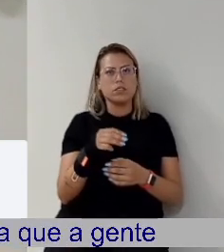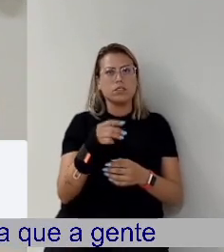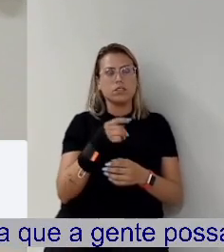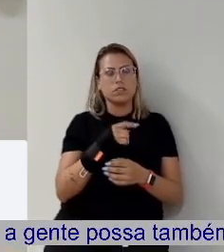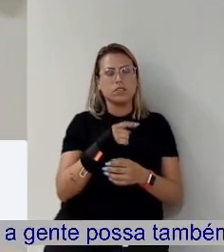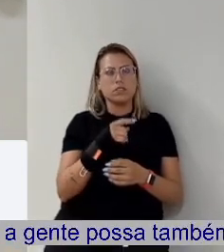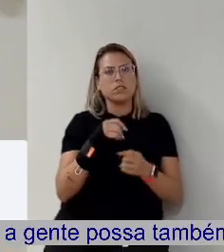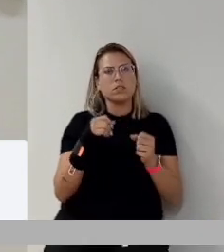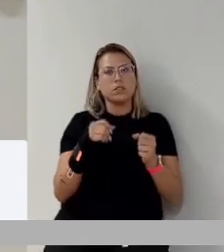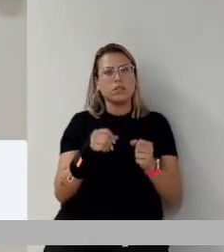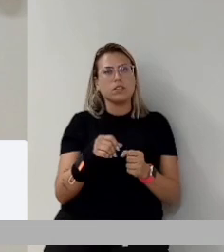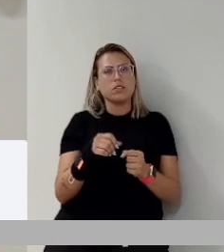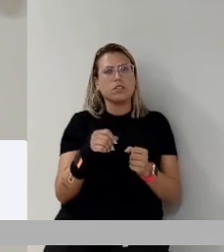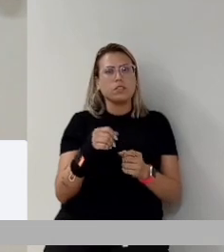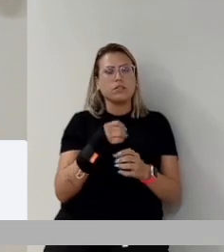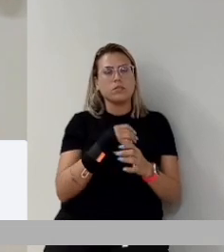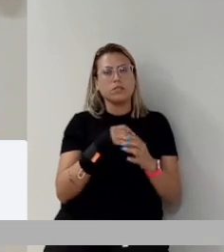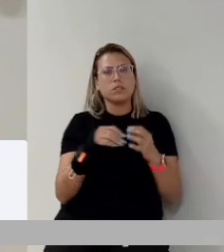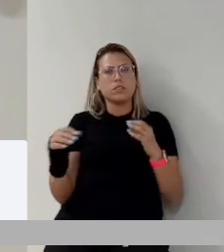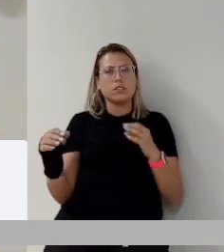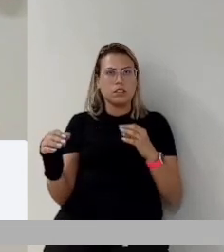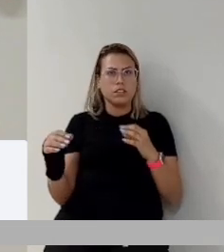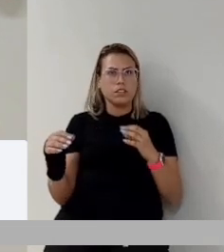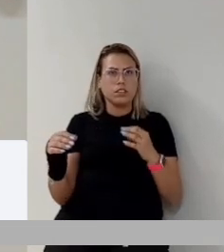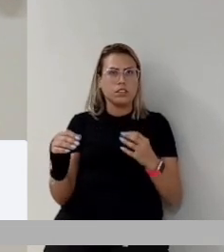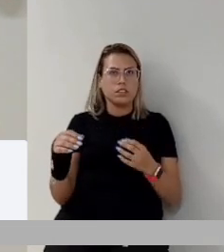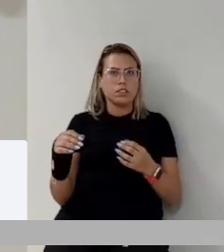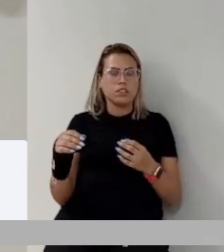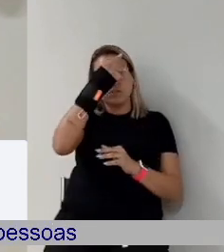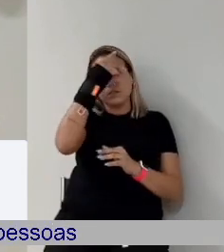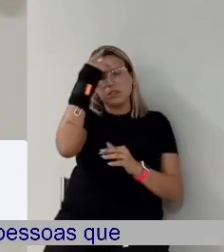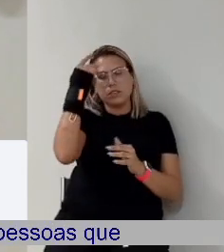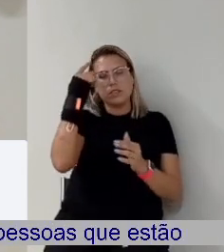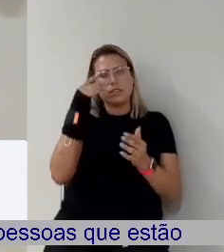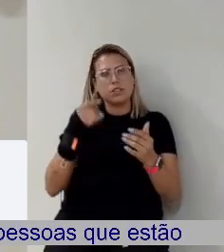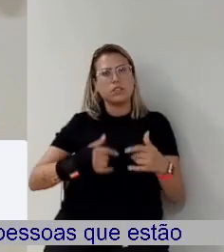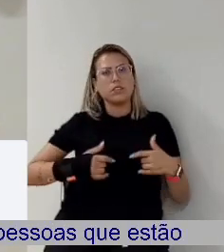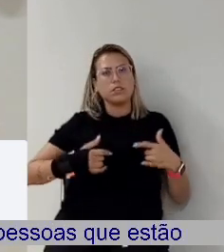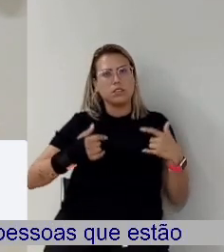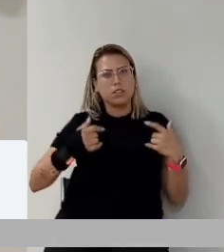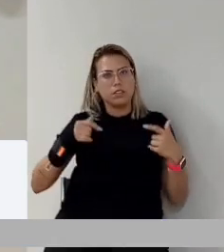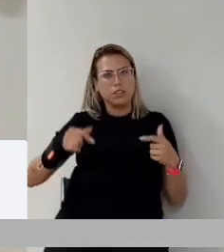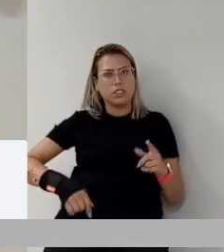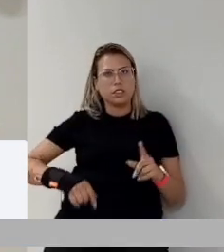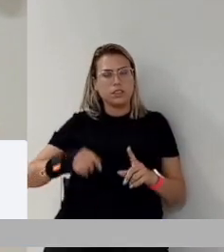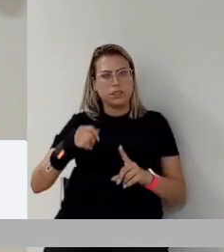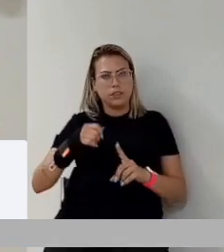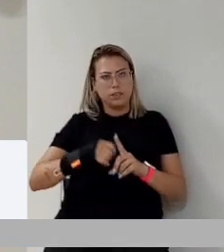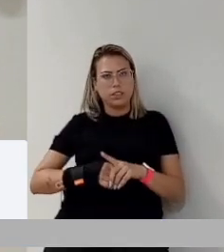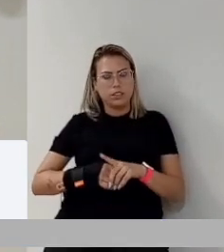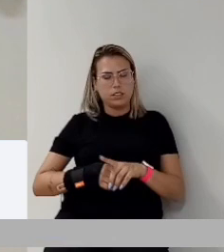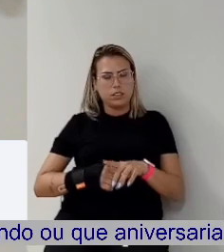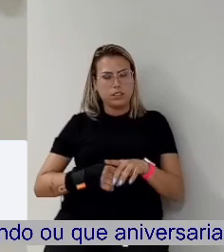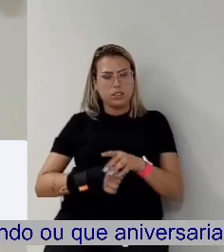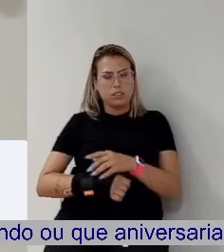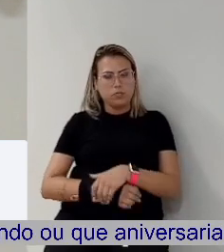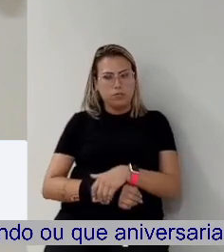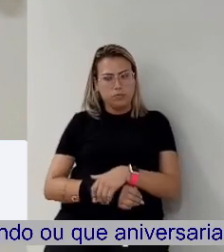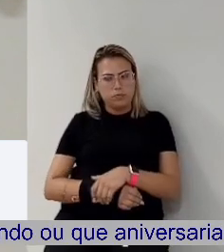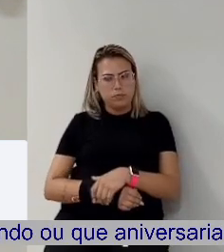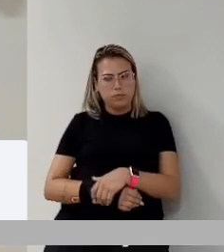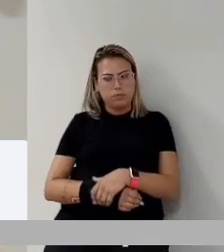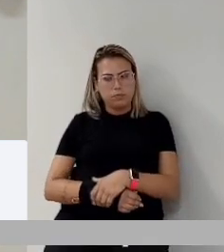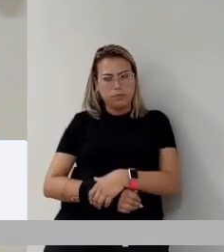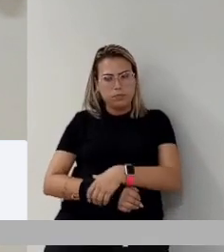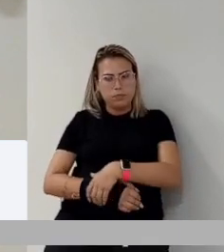também aqui mandar as felicitações aí para as pessoas que estão aniversariando ou que aniversar aniversariam